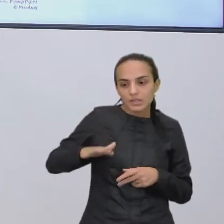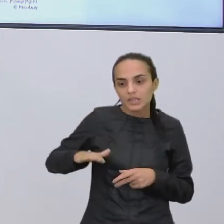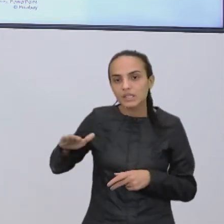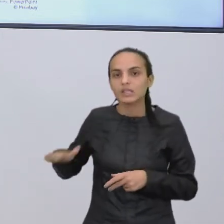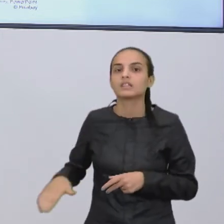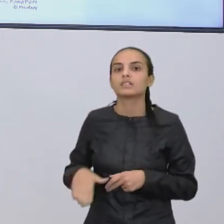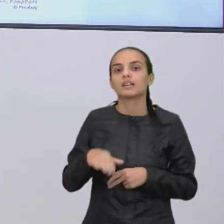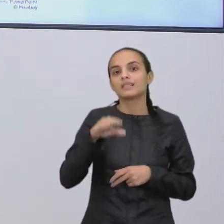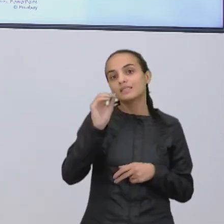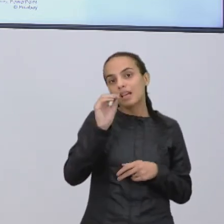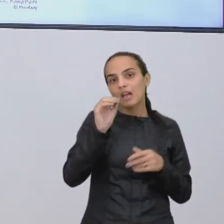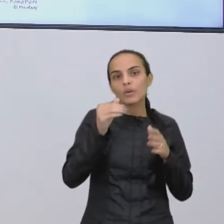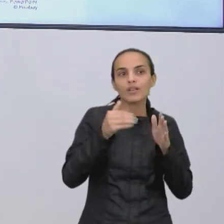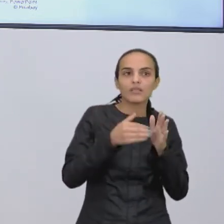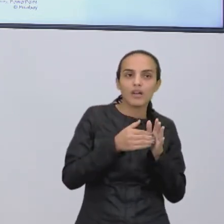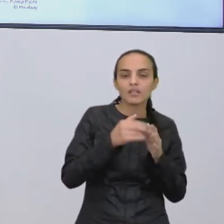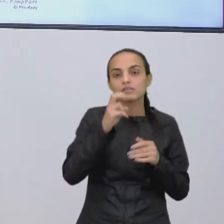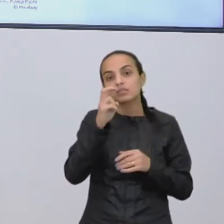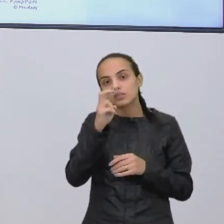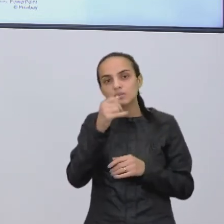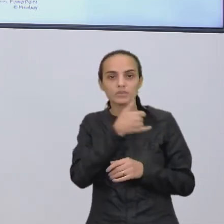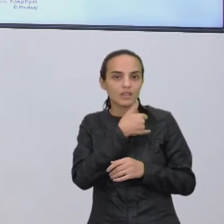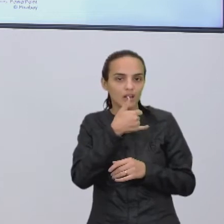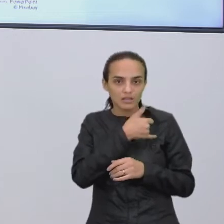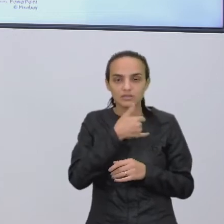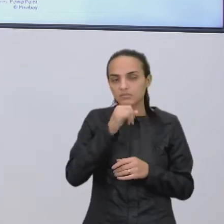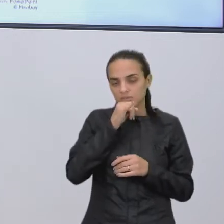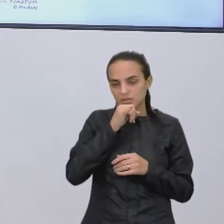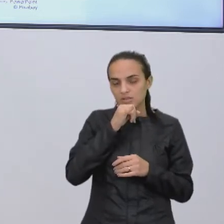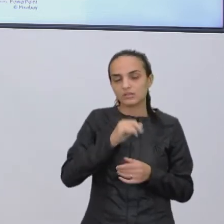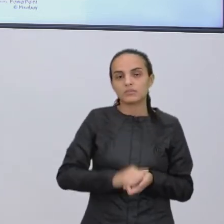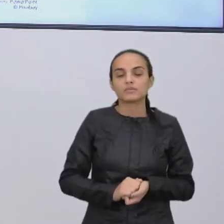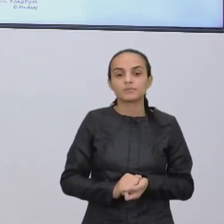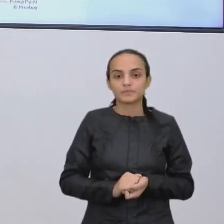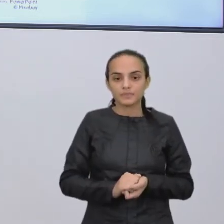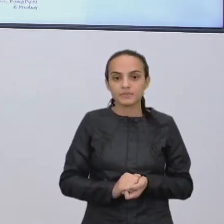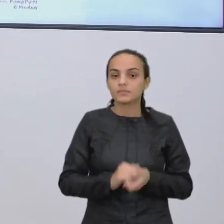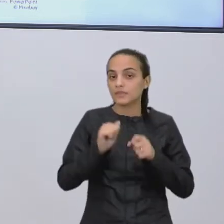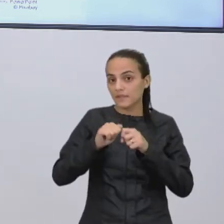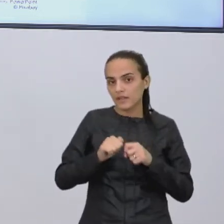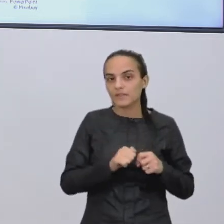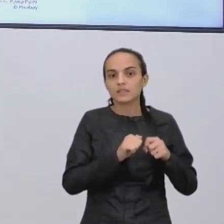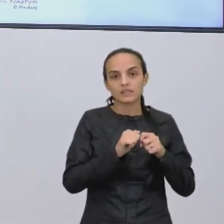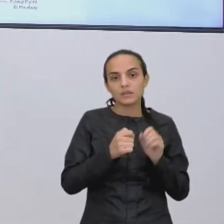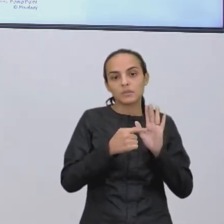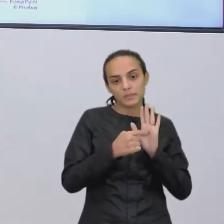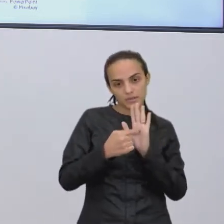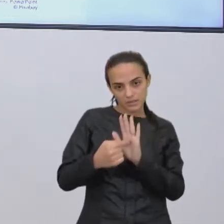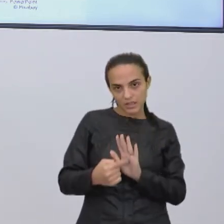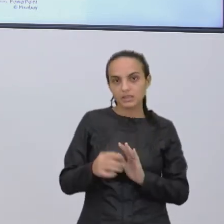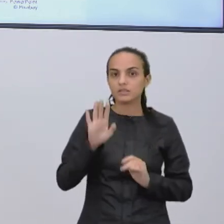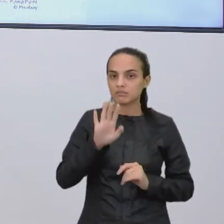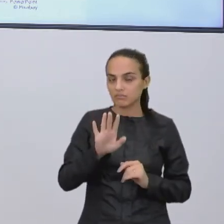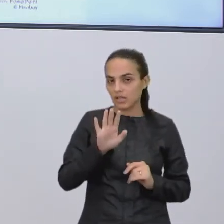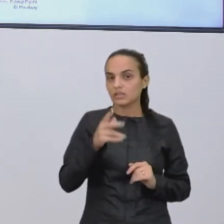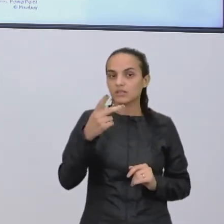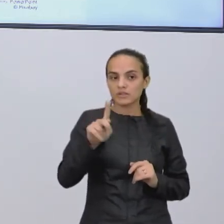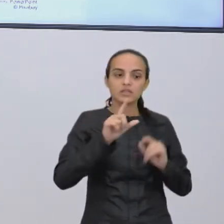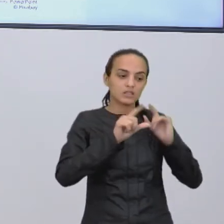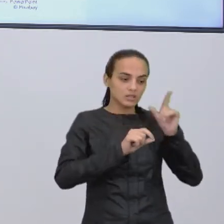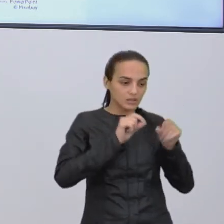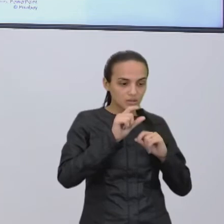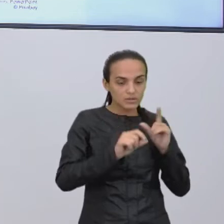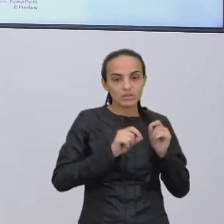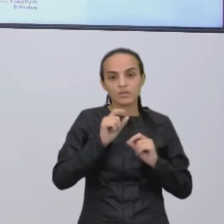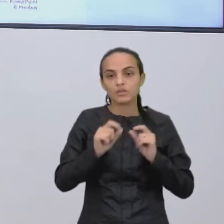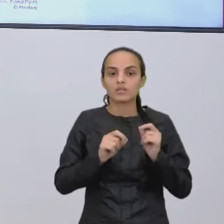entre 0 e 5 anos, por exemplo. Então, o que acontece? Faz fazer isso por amostragem, mas aí você escolhe,